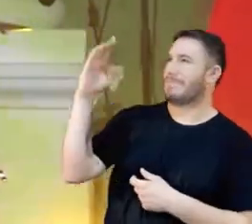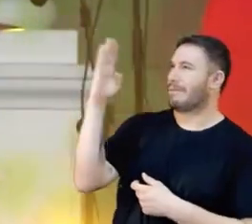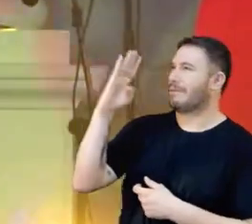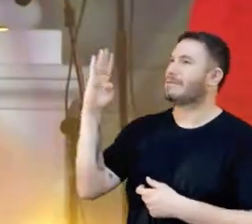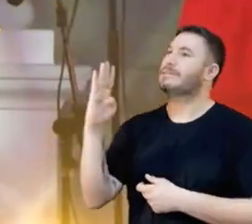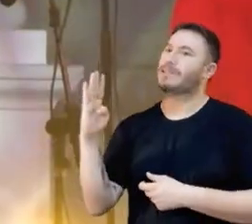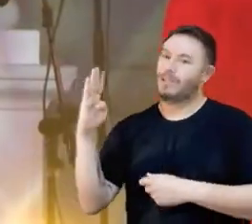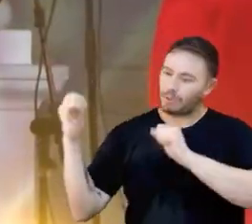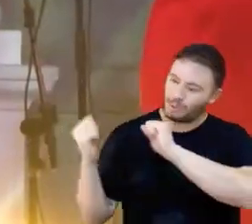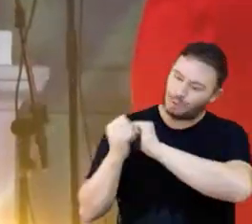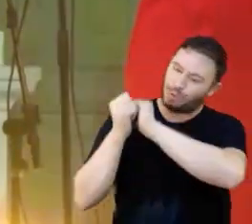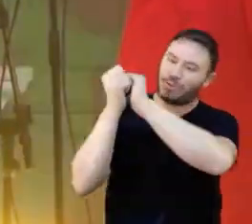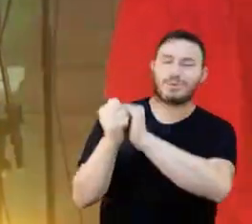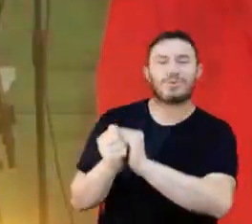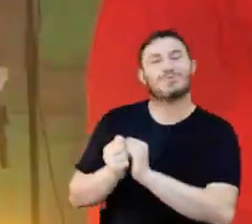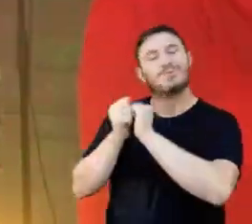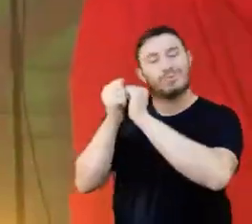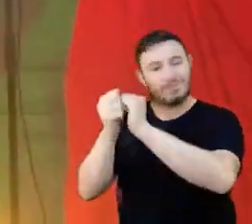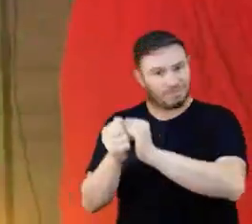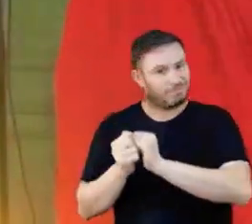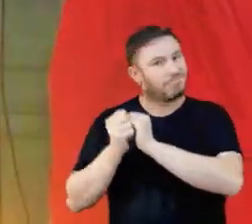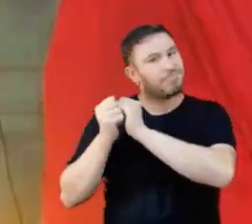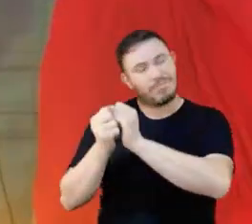comigo pensado, Deus é brasileiro